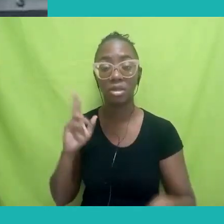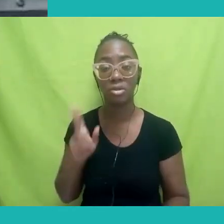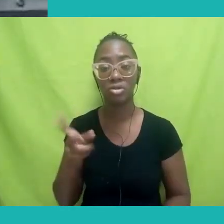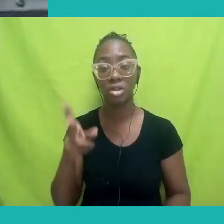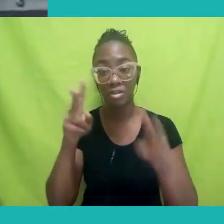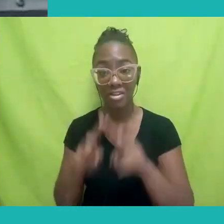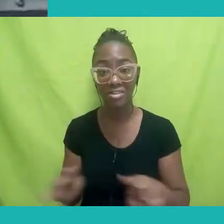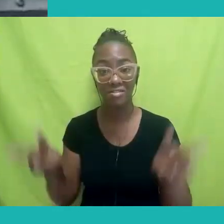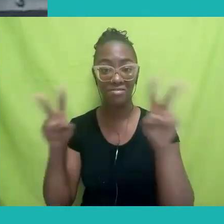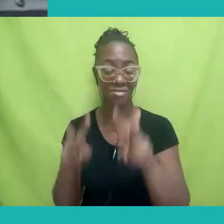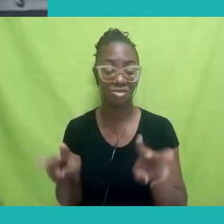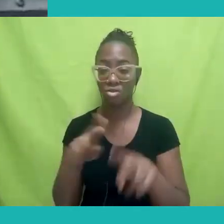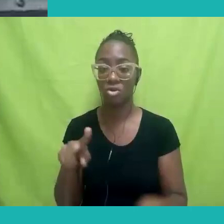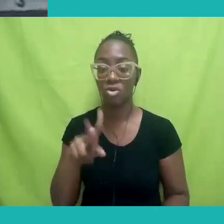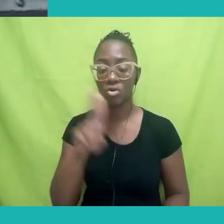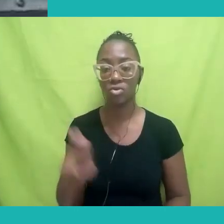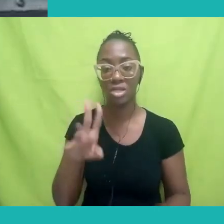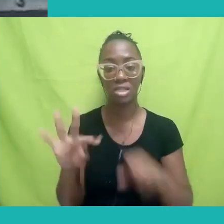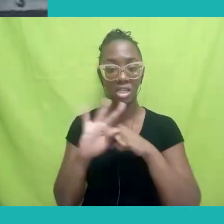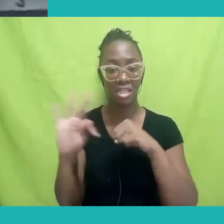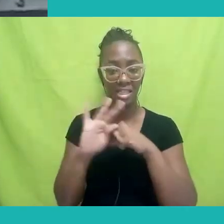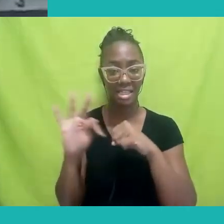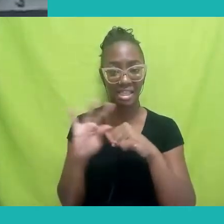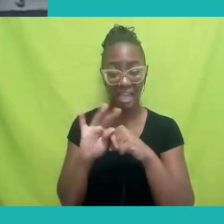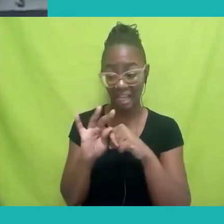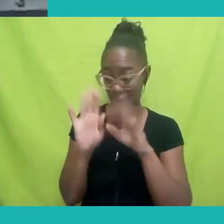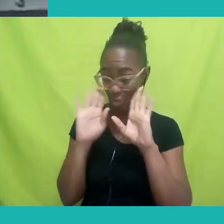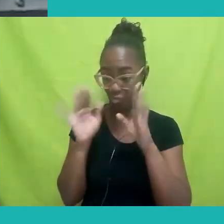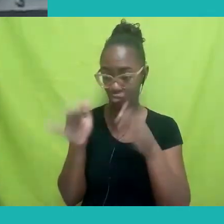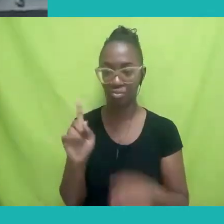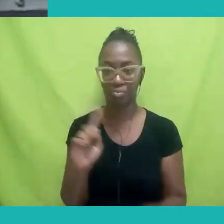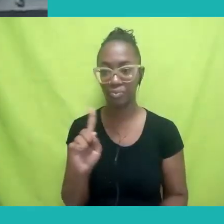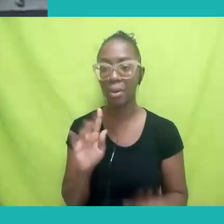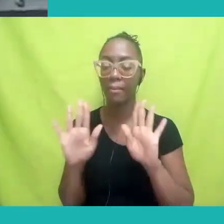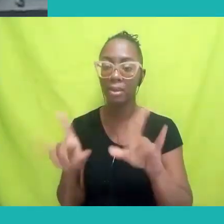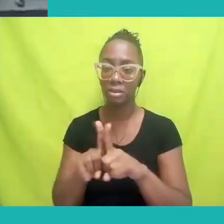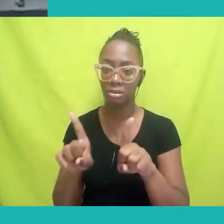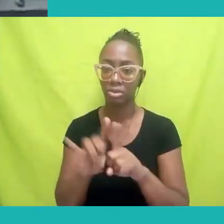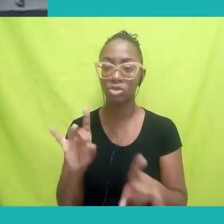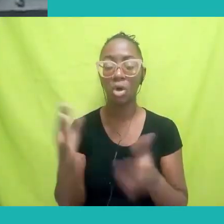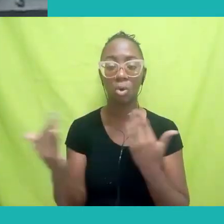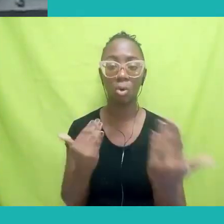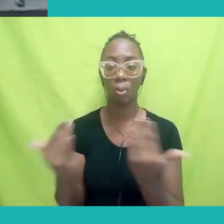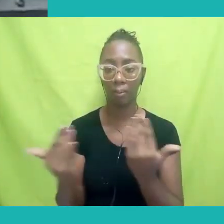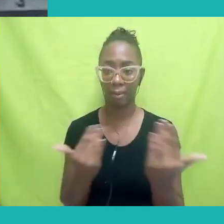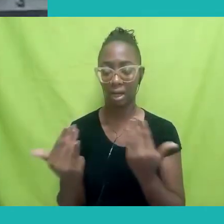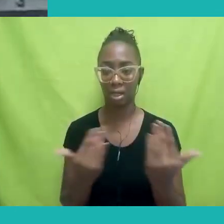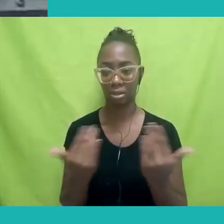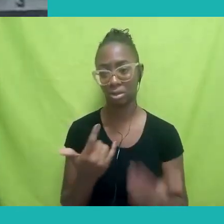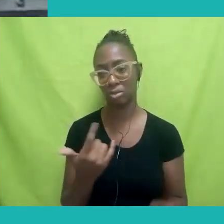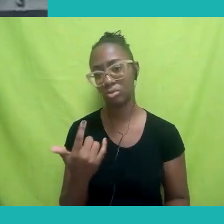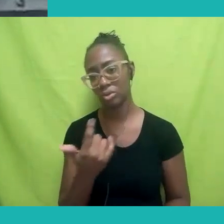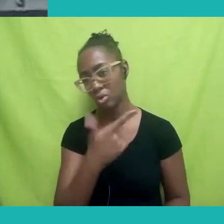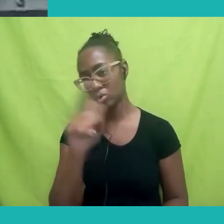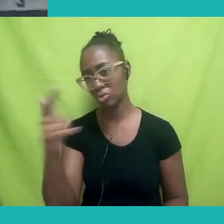ele não pode ser usado em seu sentido técnico estrito, mas sim apenas para fins de comparação com regimes